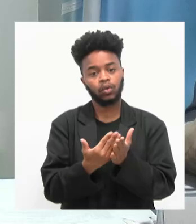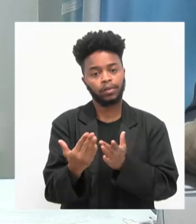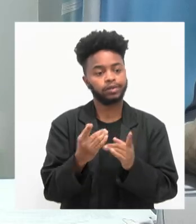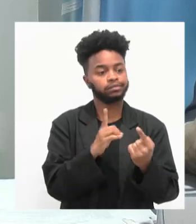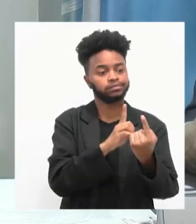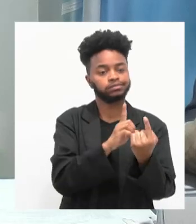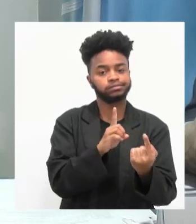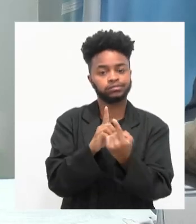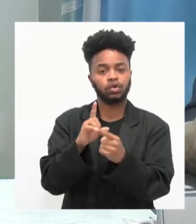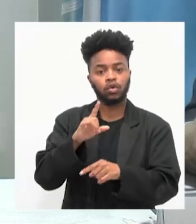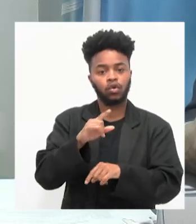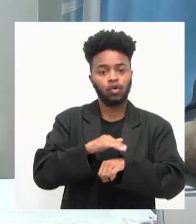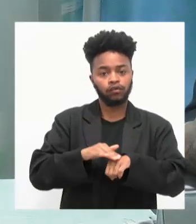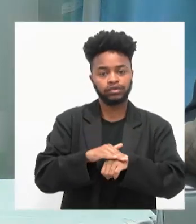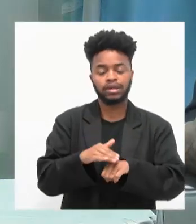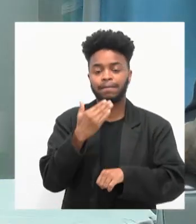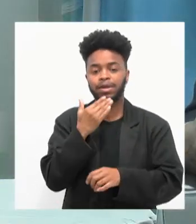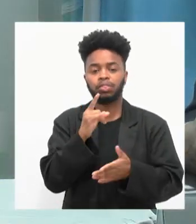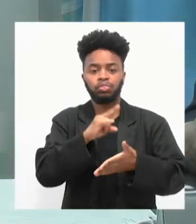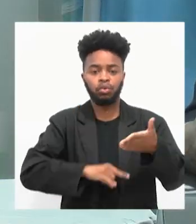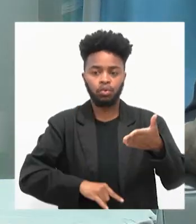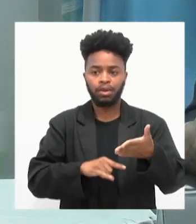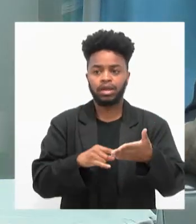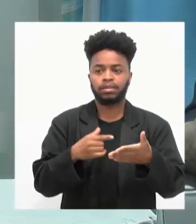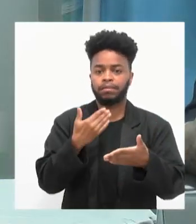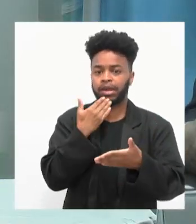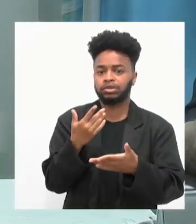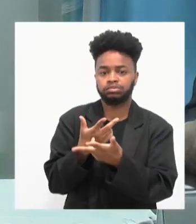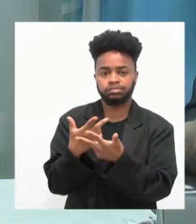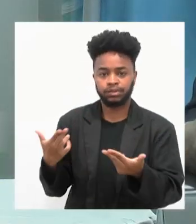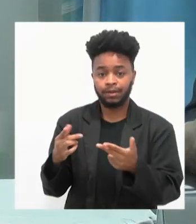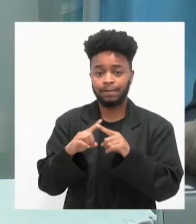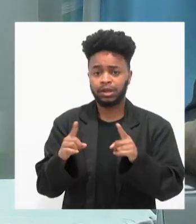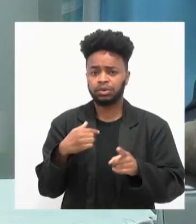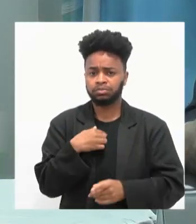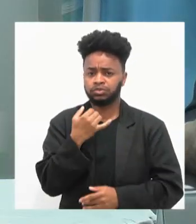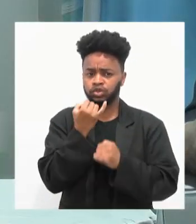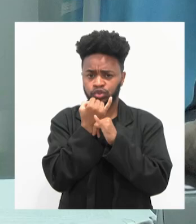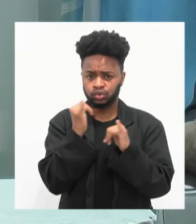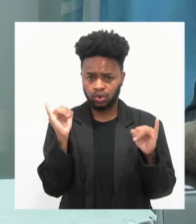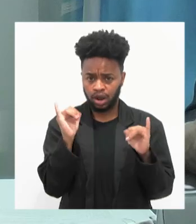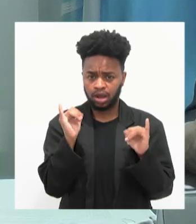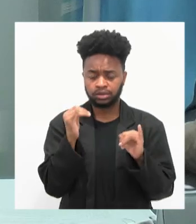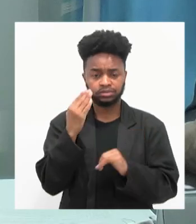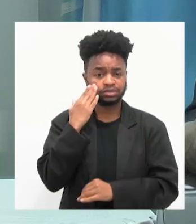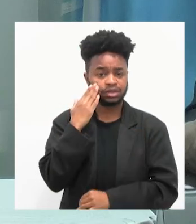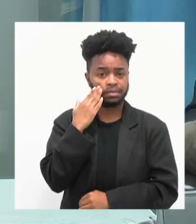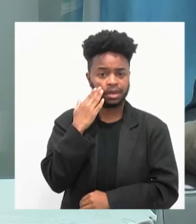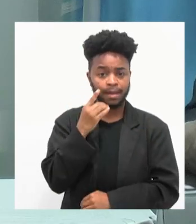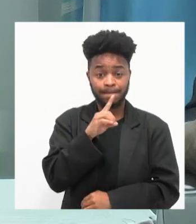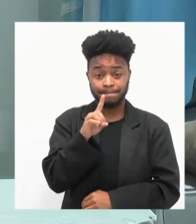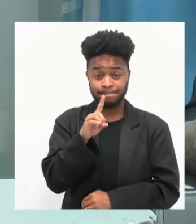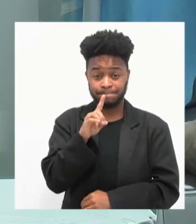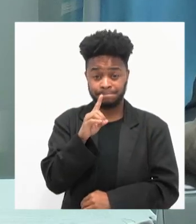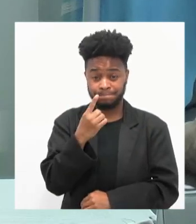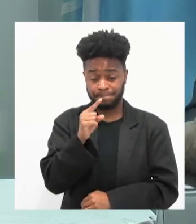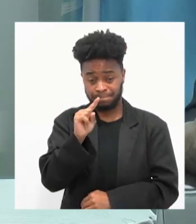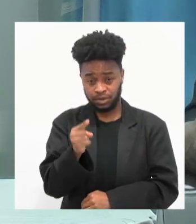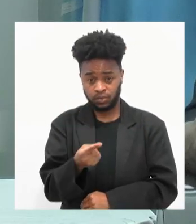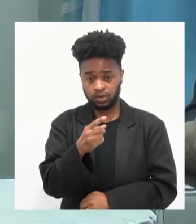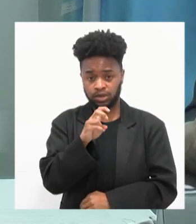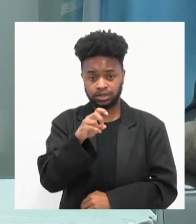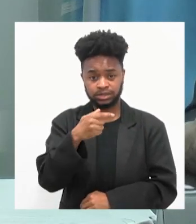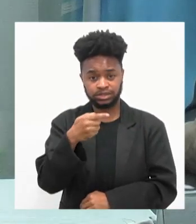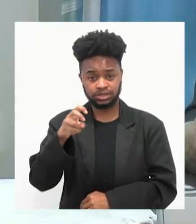tudo documento. Agora, me impressiona demais saber que de 1.575, apenas